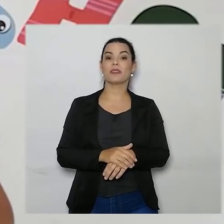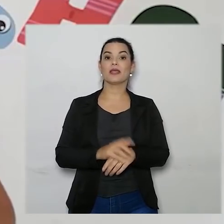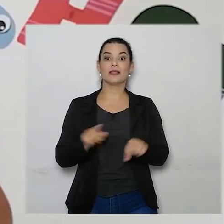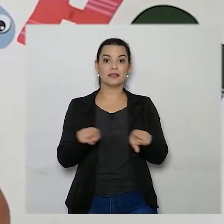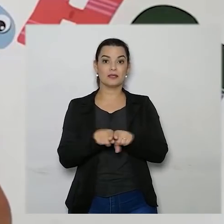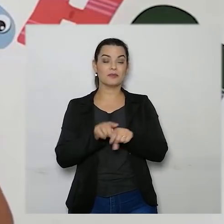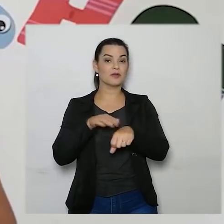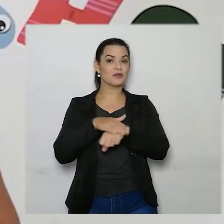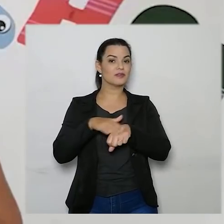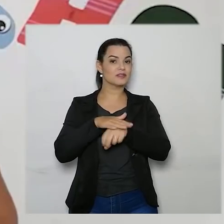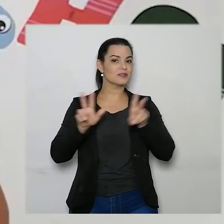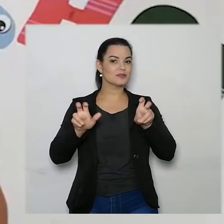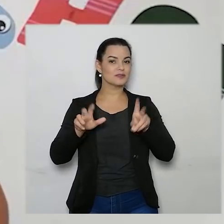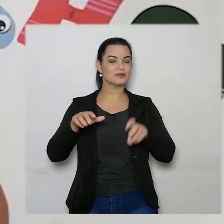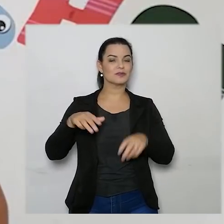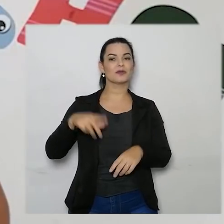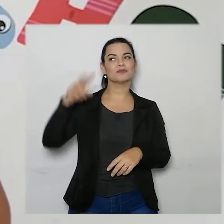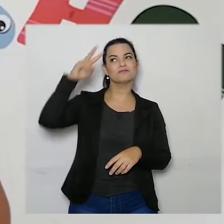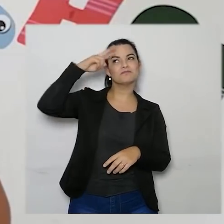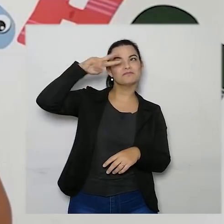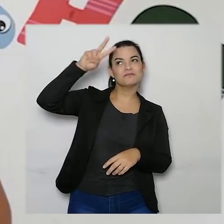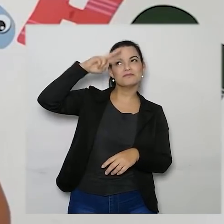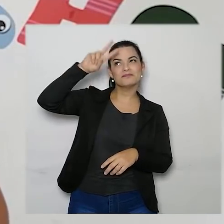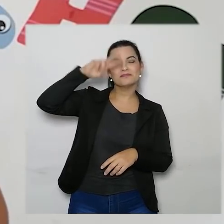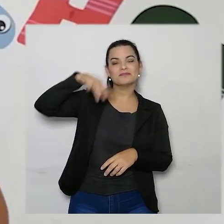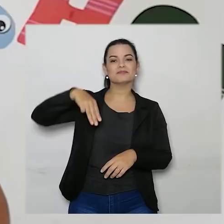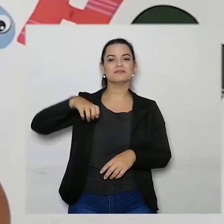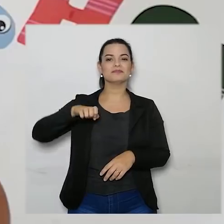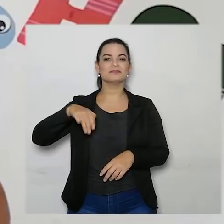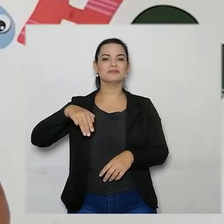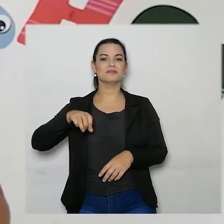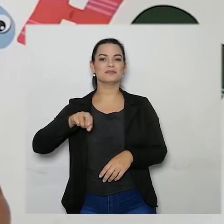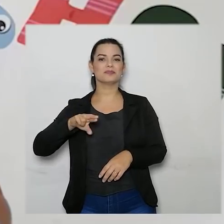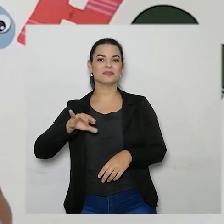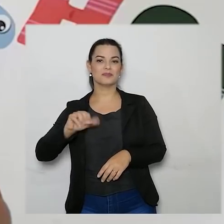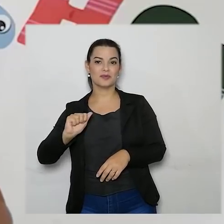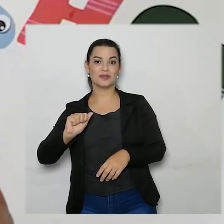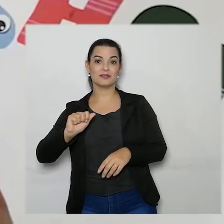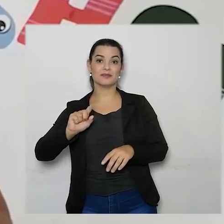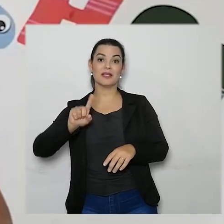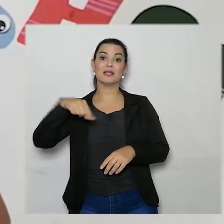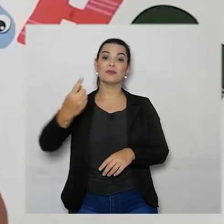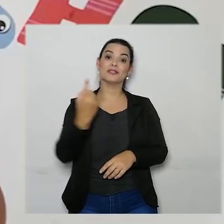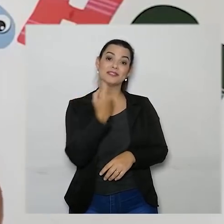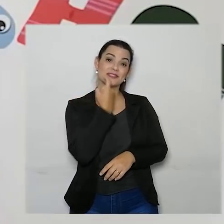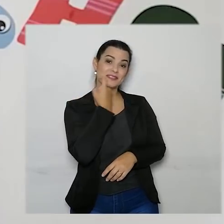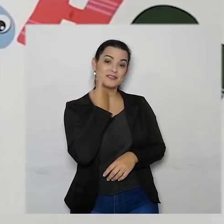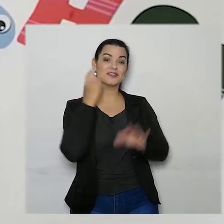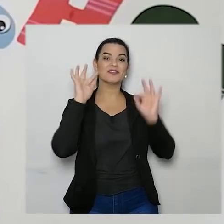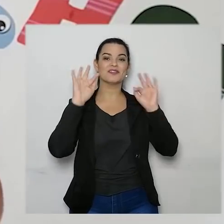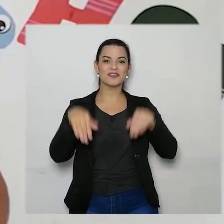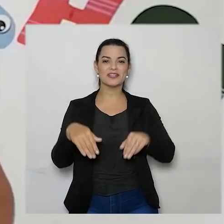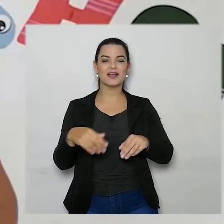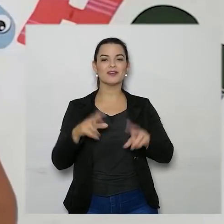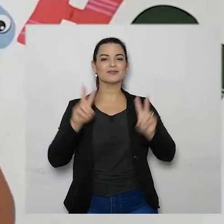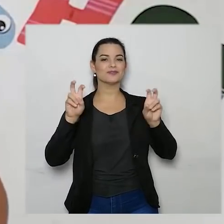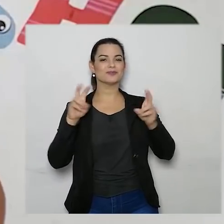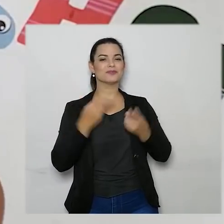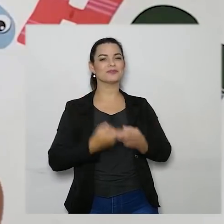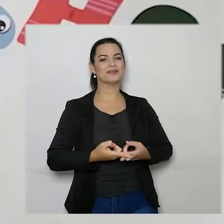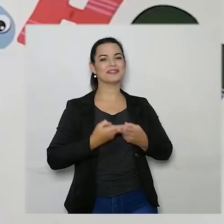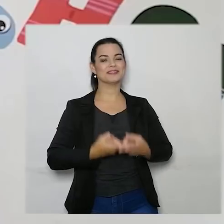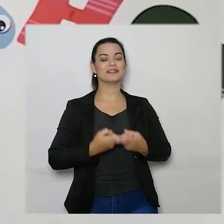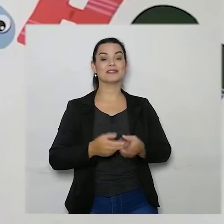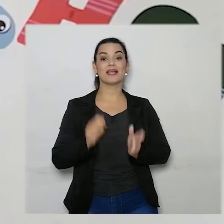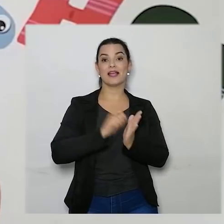memória e finalizaremos na sexta-feira com a paciência. Anotem aí o nosso tema